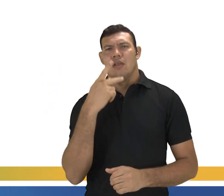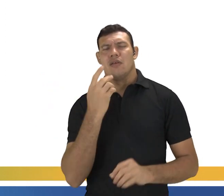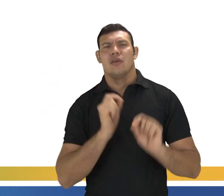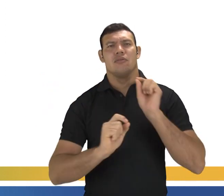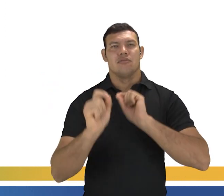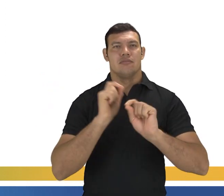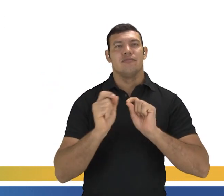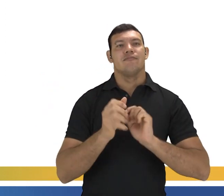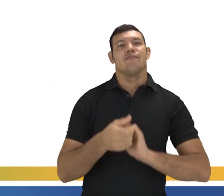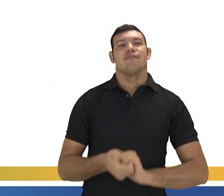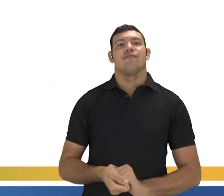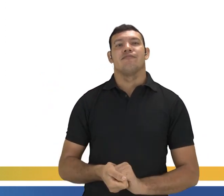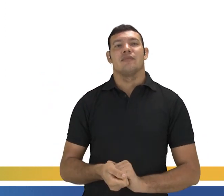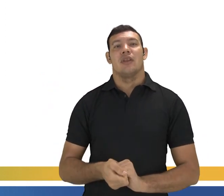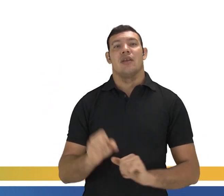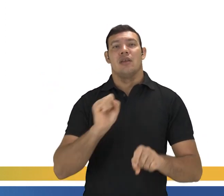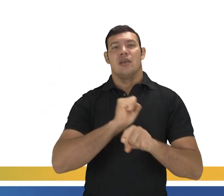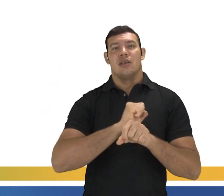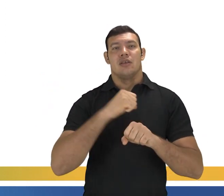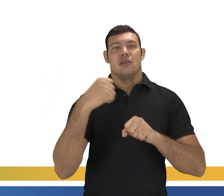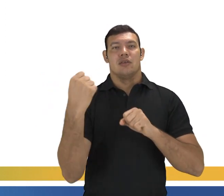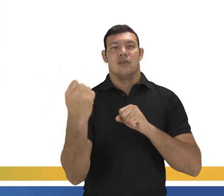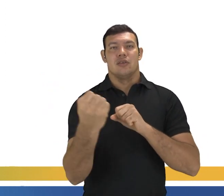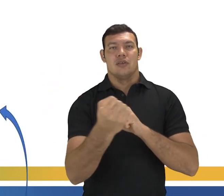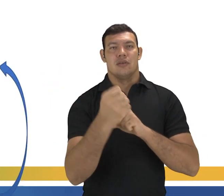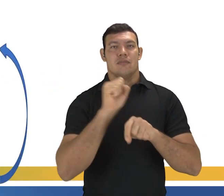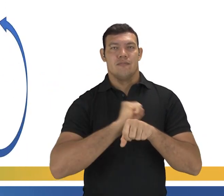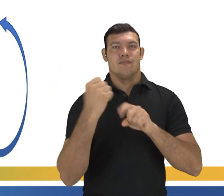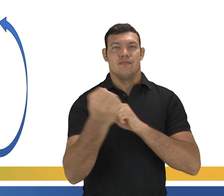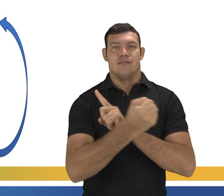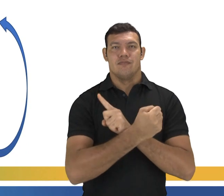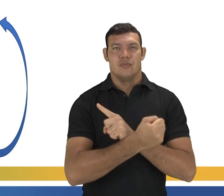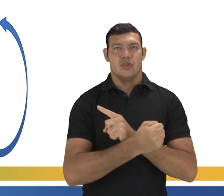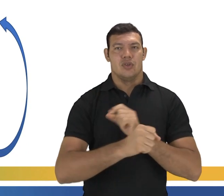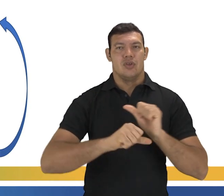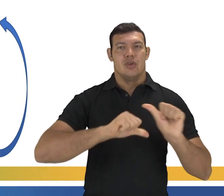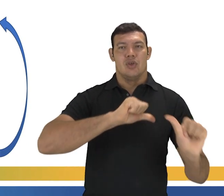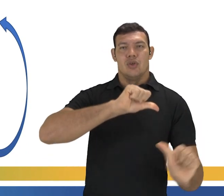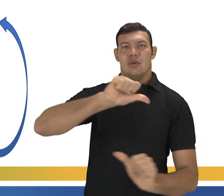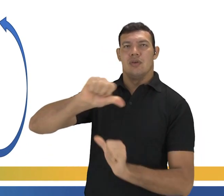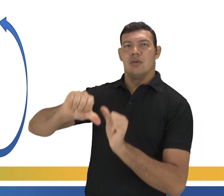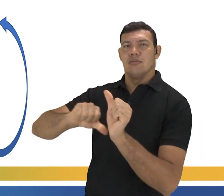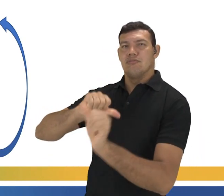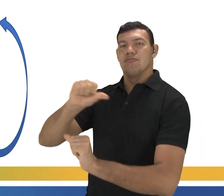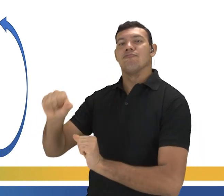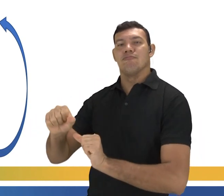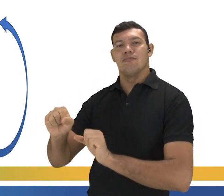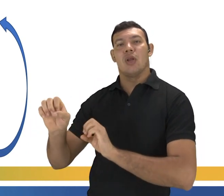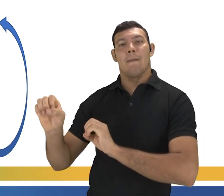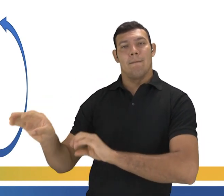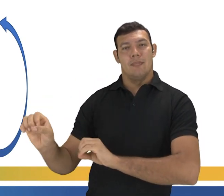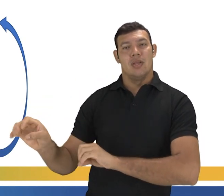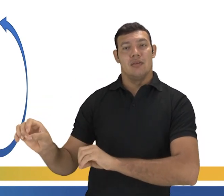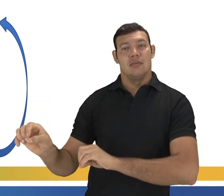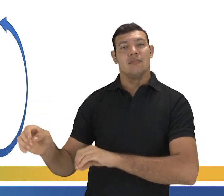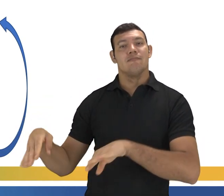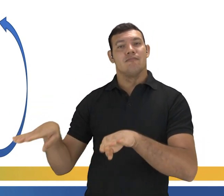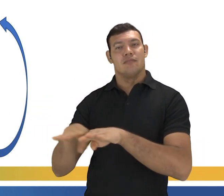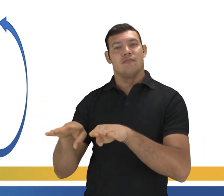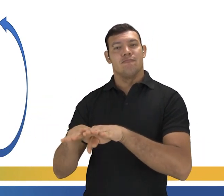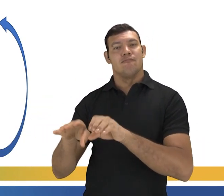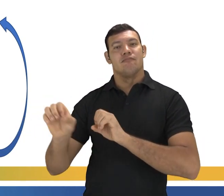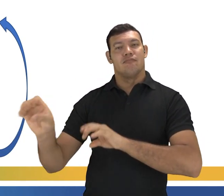da educação. Veja que essa foi a ideia apresentada e que logo em seguida será então apresentada a contraposição,